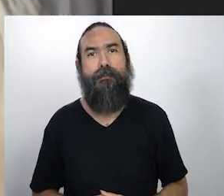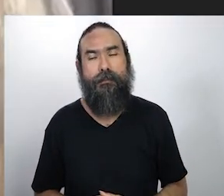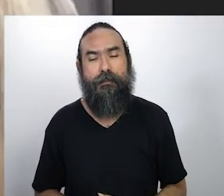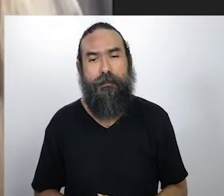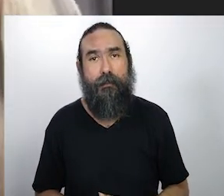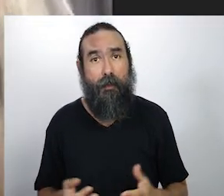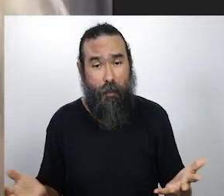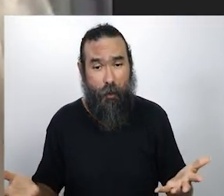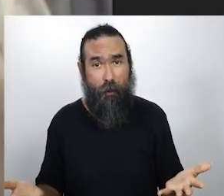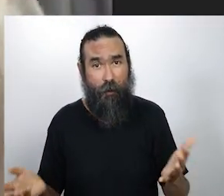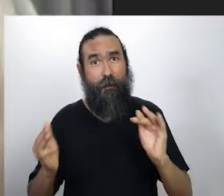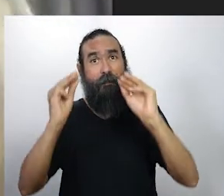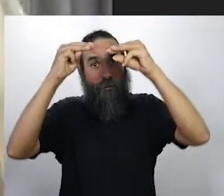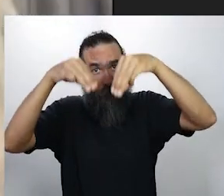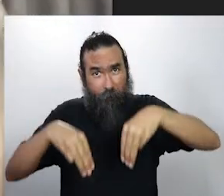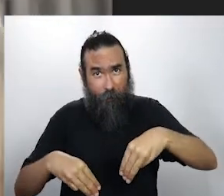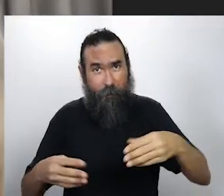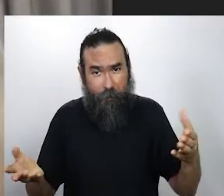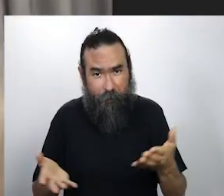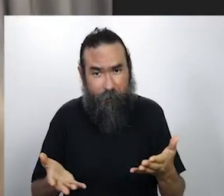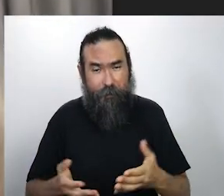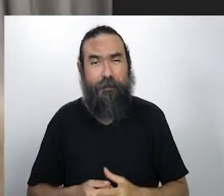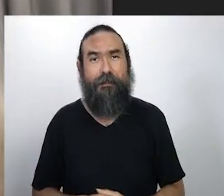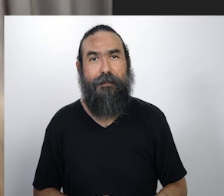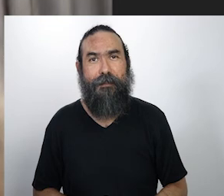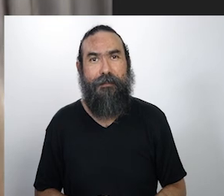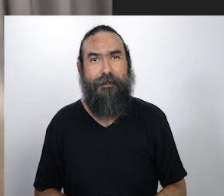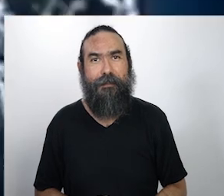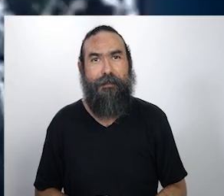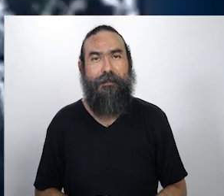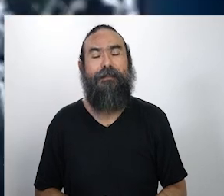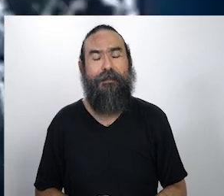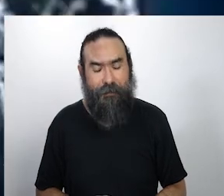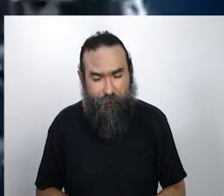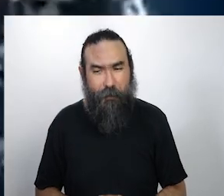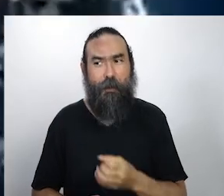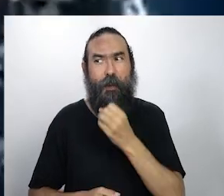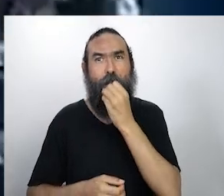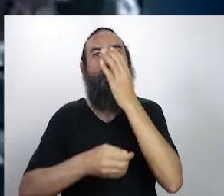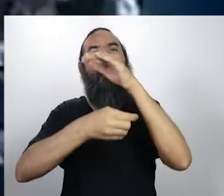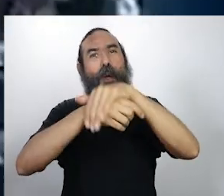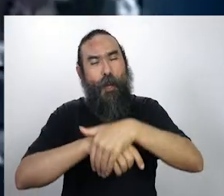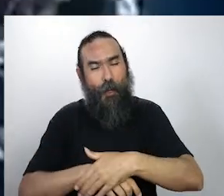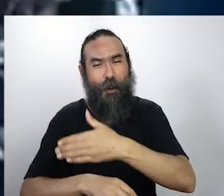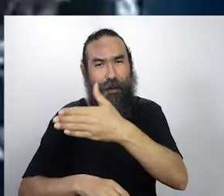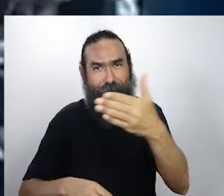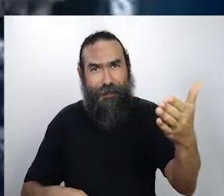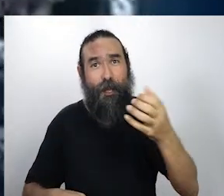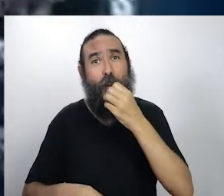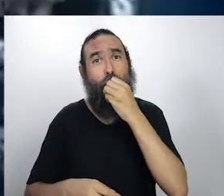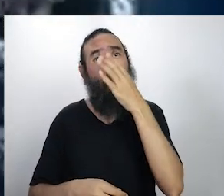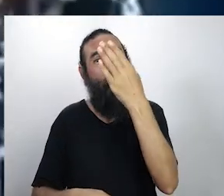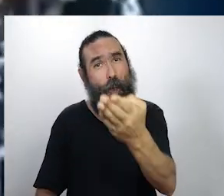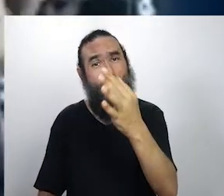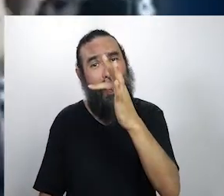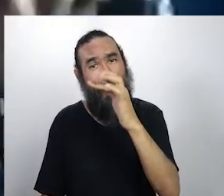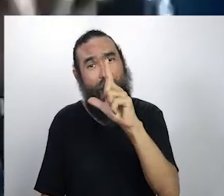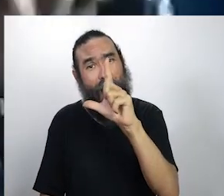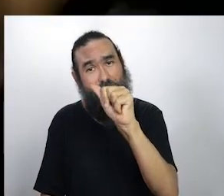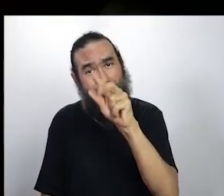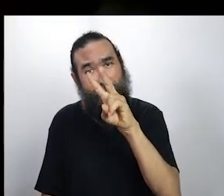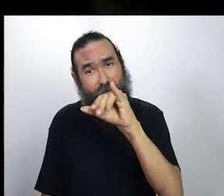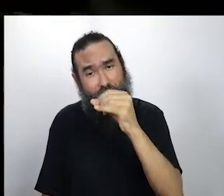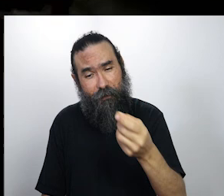Boa noite. Boa noite, Flávia, Fernando, Solange, boa Shirley.